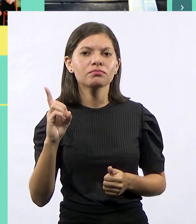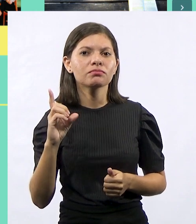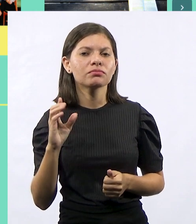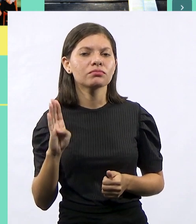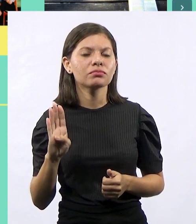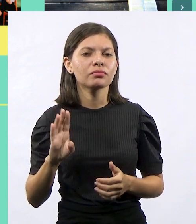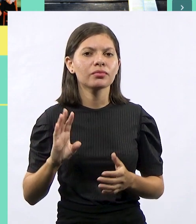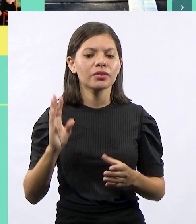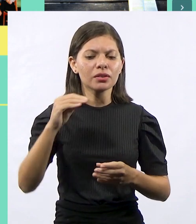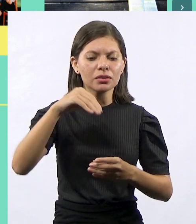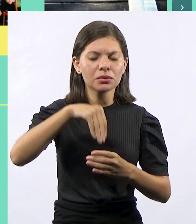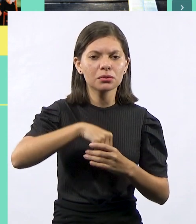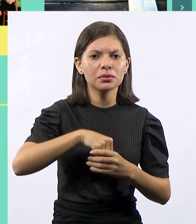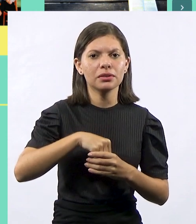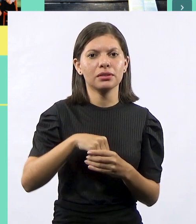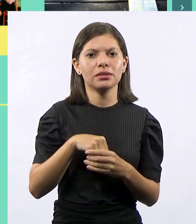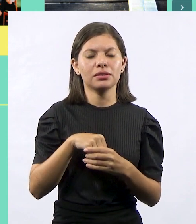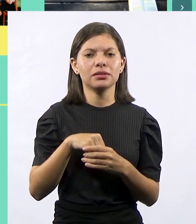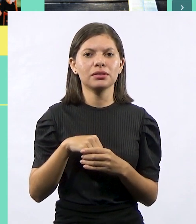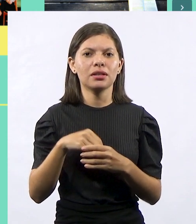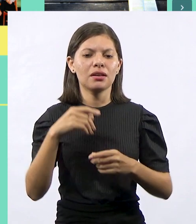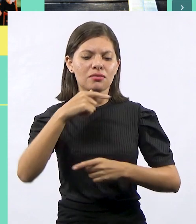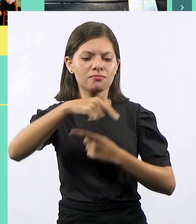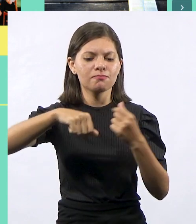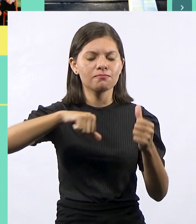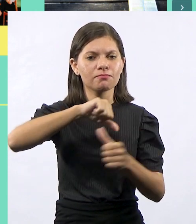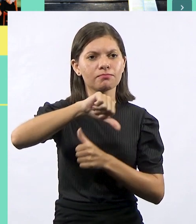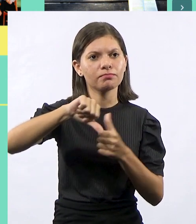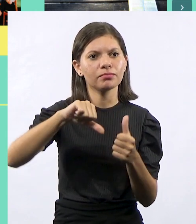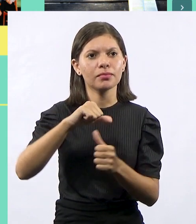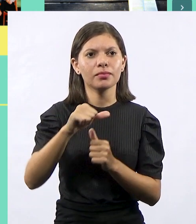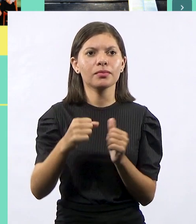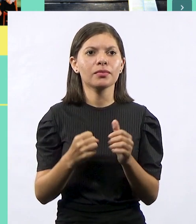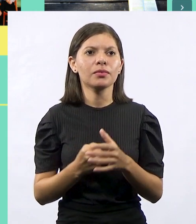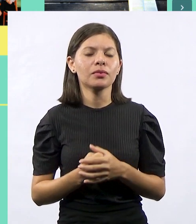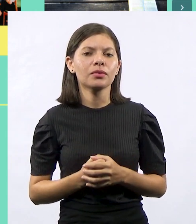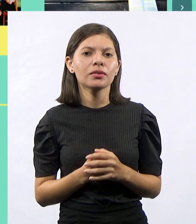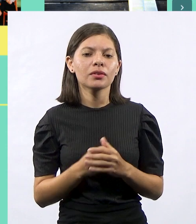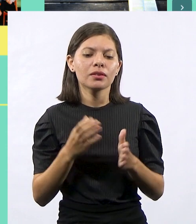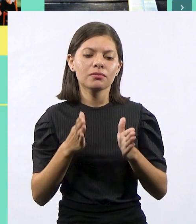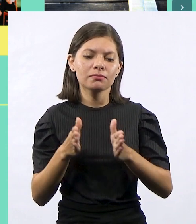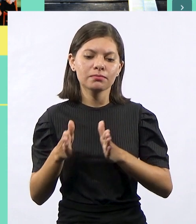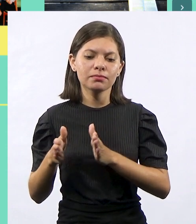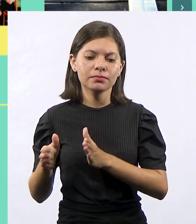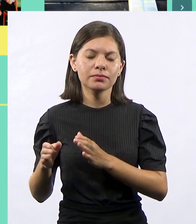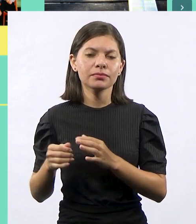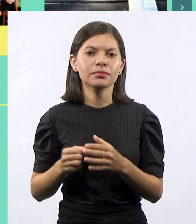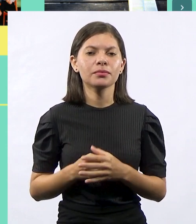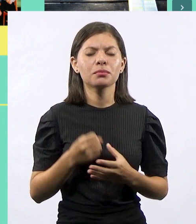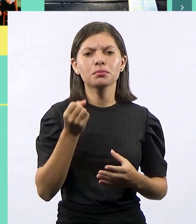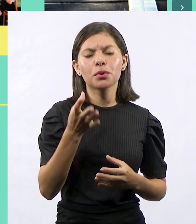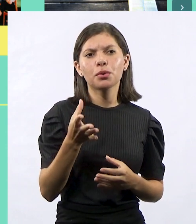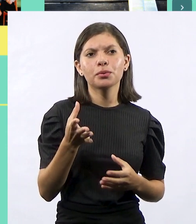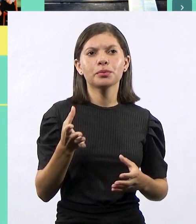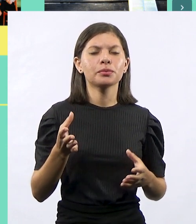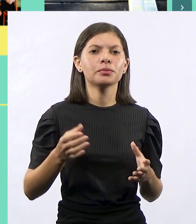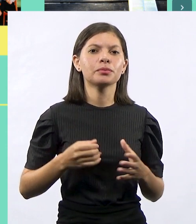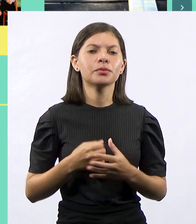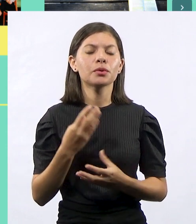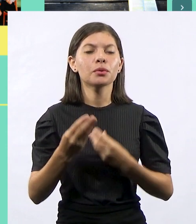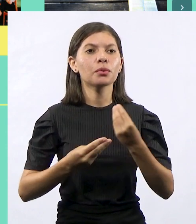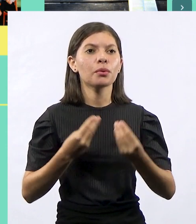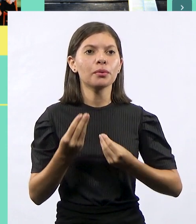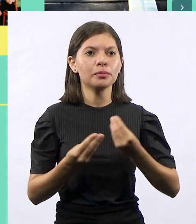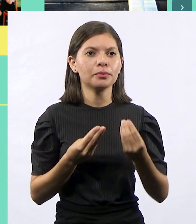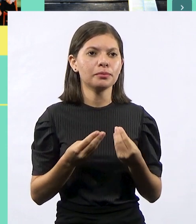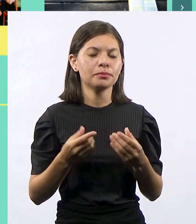ajustadas na LDB, que vão sendo incluídas, que vão sendo refeitas, que vão sendo organizadas. Bom, e aí,